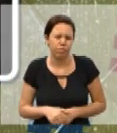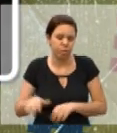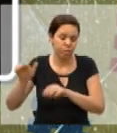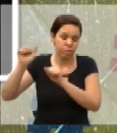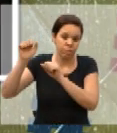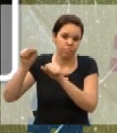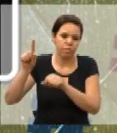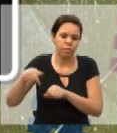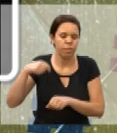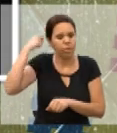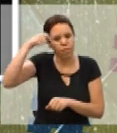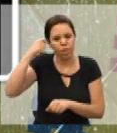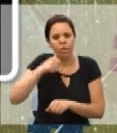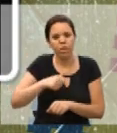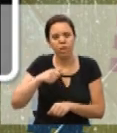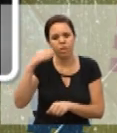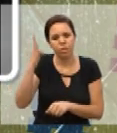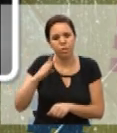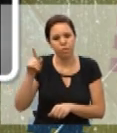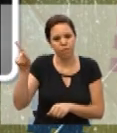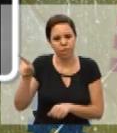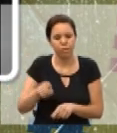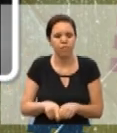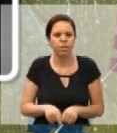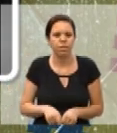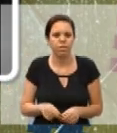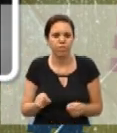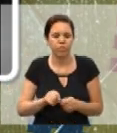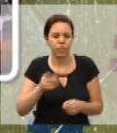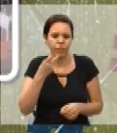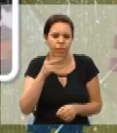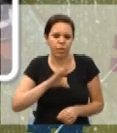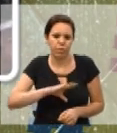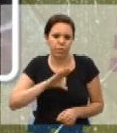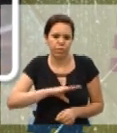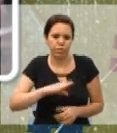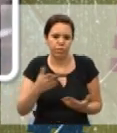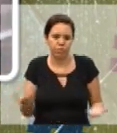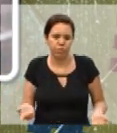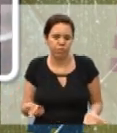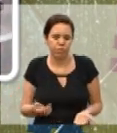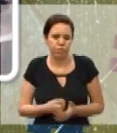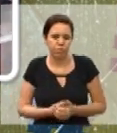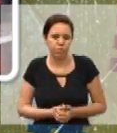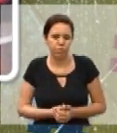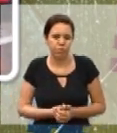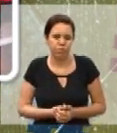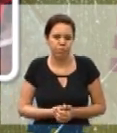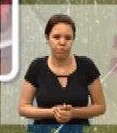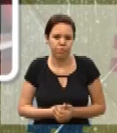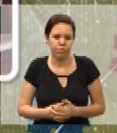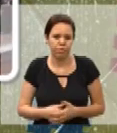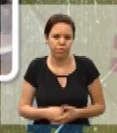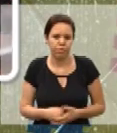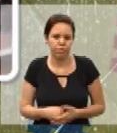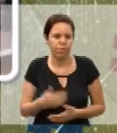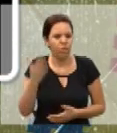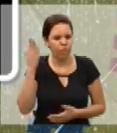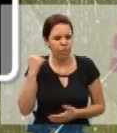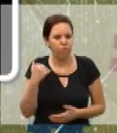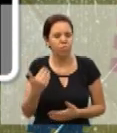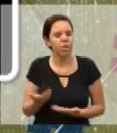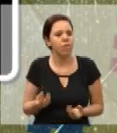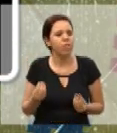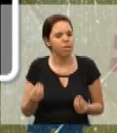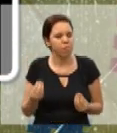Espanha, como era uma atriz brasileira que estava na Espanha, entendi, então se falou em português. Então assim, nisso ele vai saber, ele